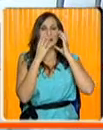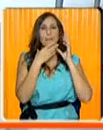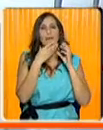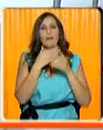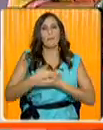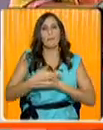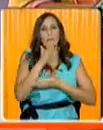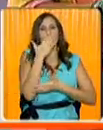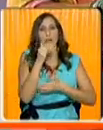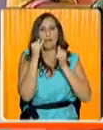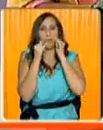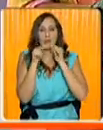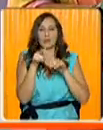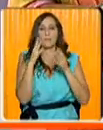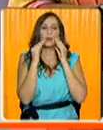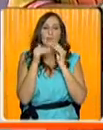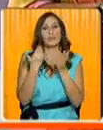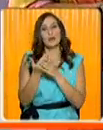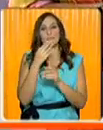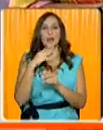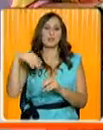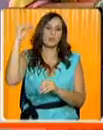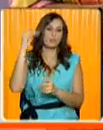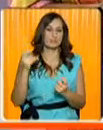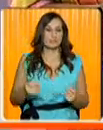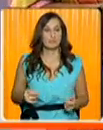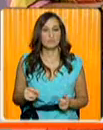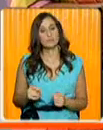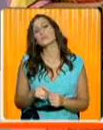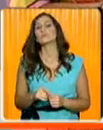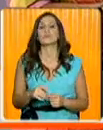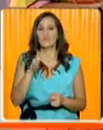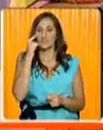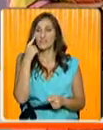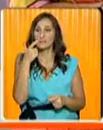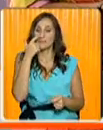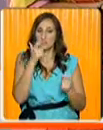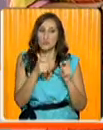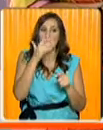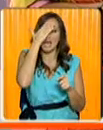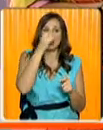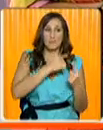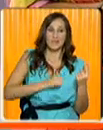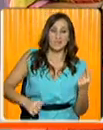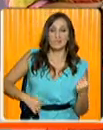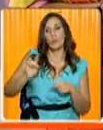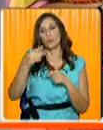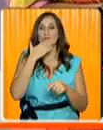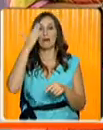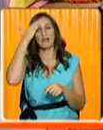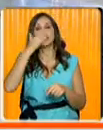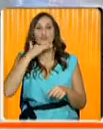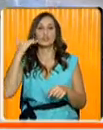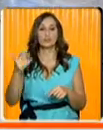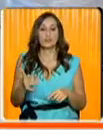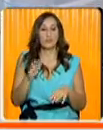muito bebê, ou assim, às vezes a barba dá-lhe um ar assim um bocadinho mais... Mais maduro. Estou a ver. Sim. Ninguém se entende. Há quem acha que é desleixo, há quem não. Isso é um exemplo de